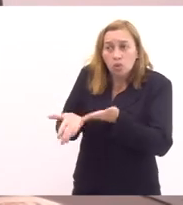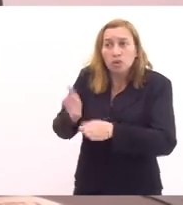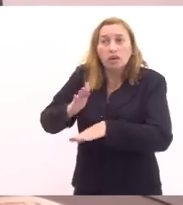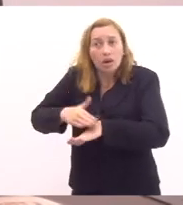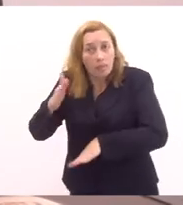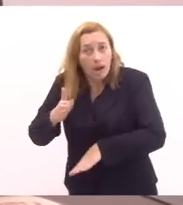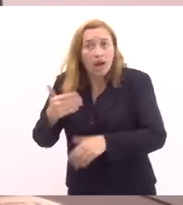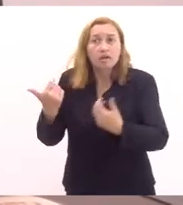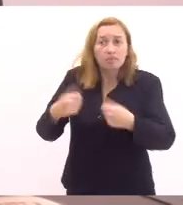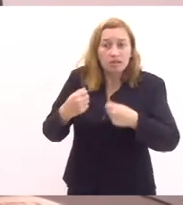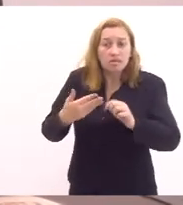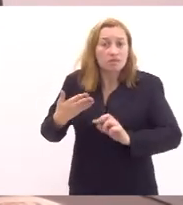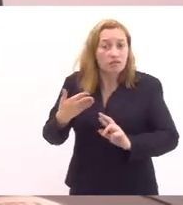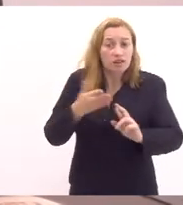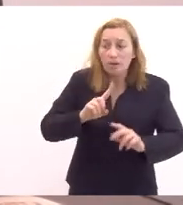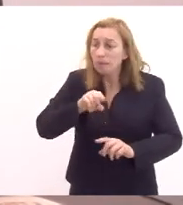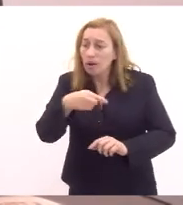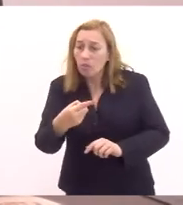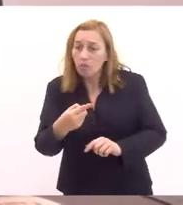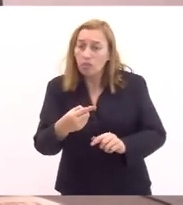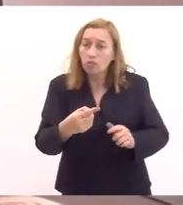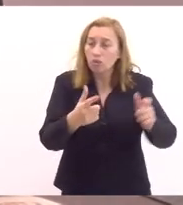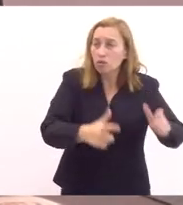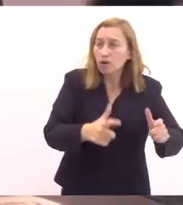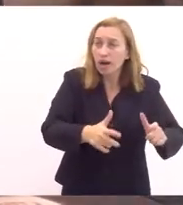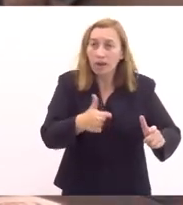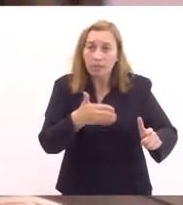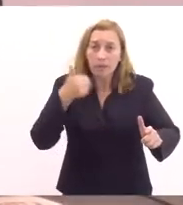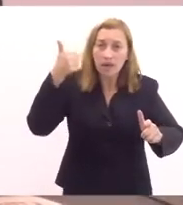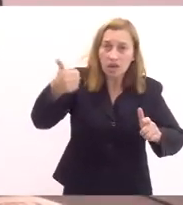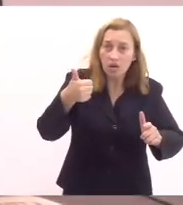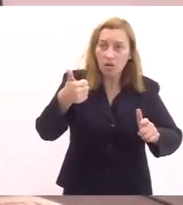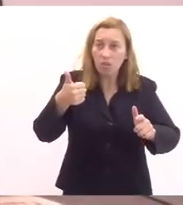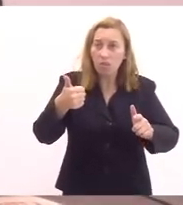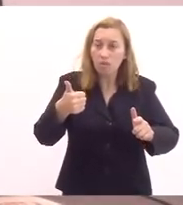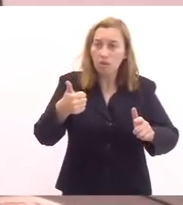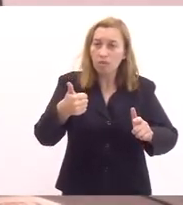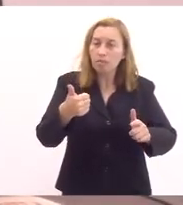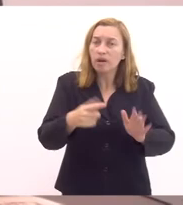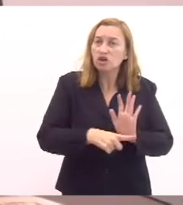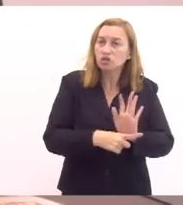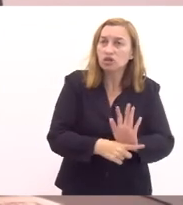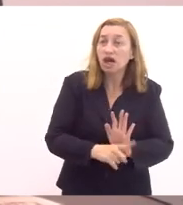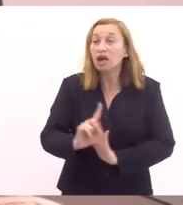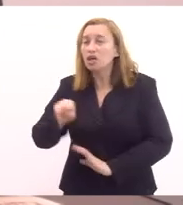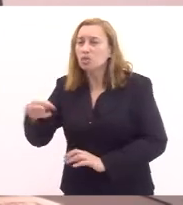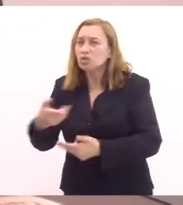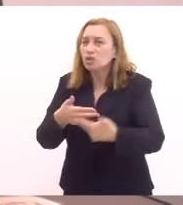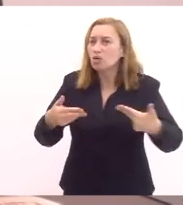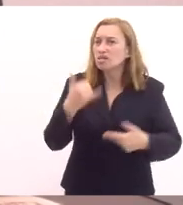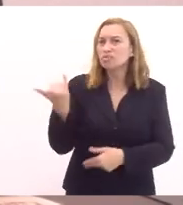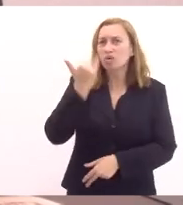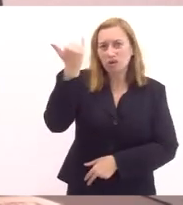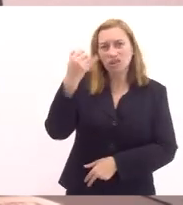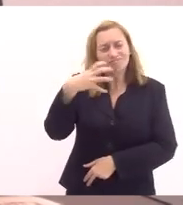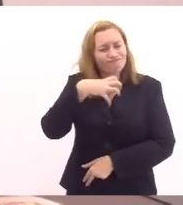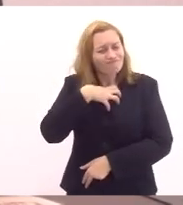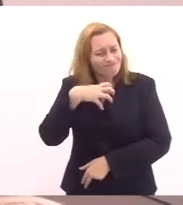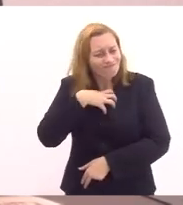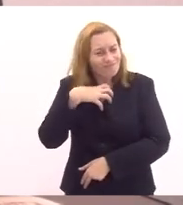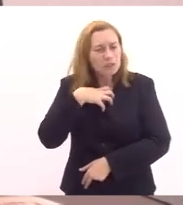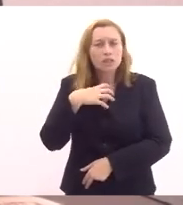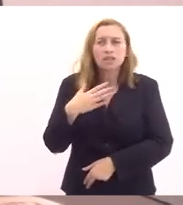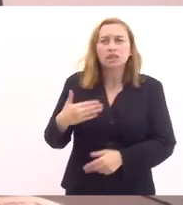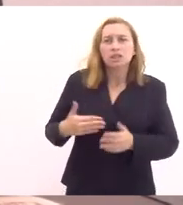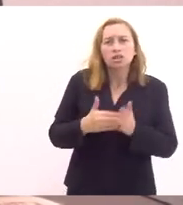maior precisa dessa referência para uma unidade é de maior complexidade outra coisa muito importante que a gente sente ainda